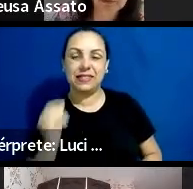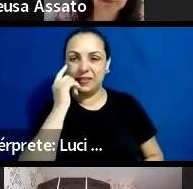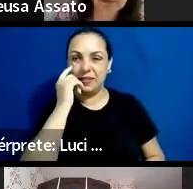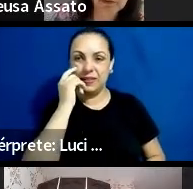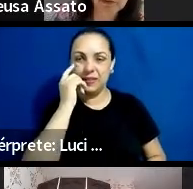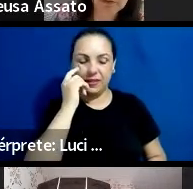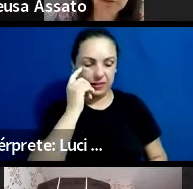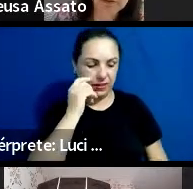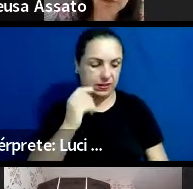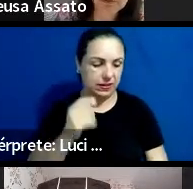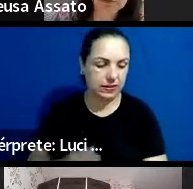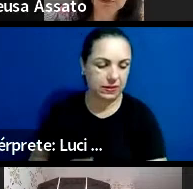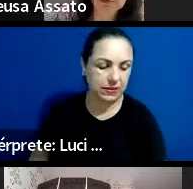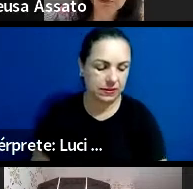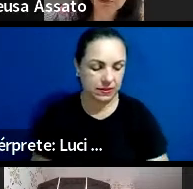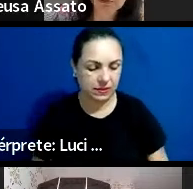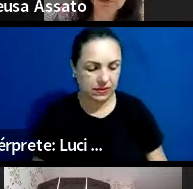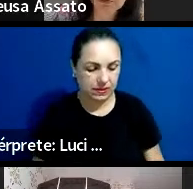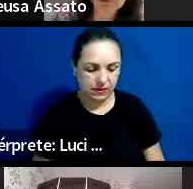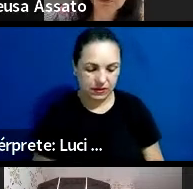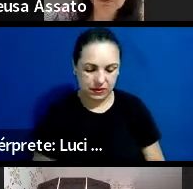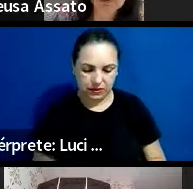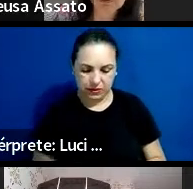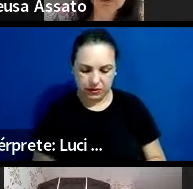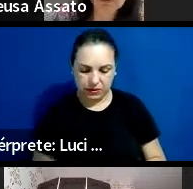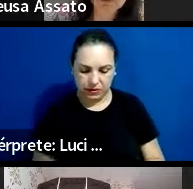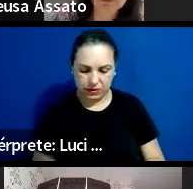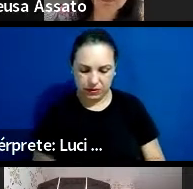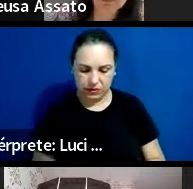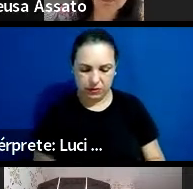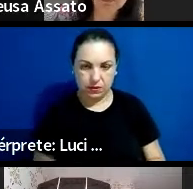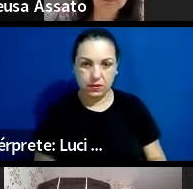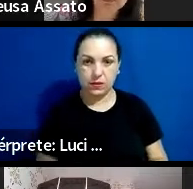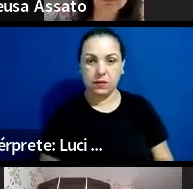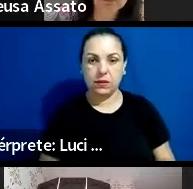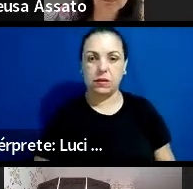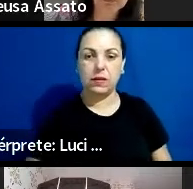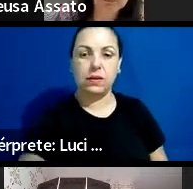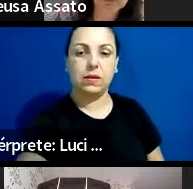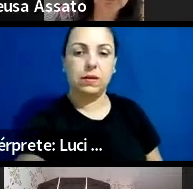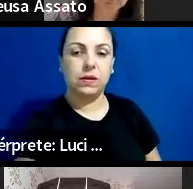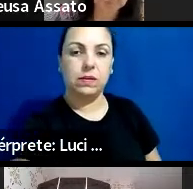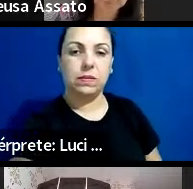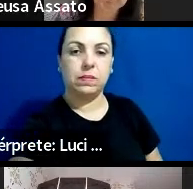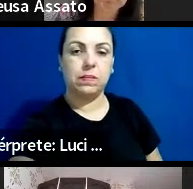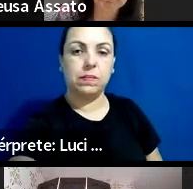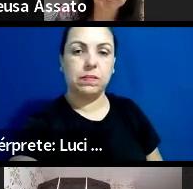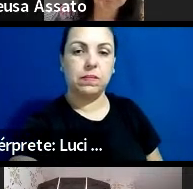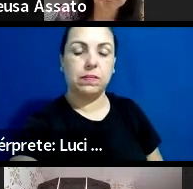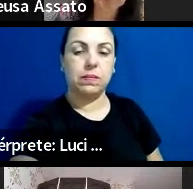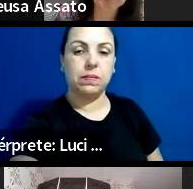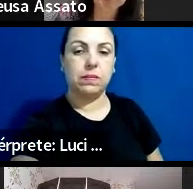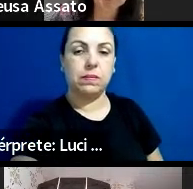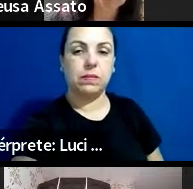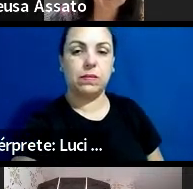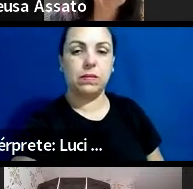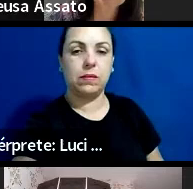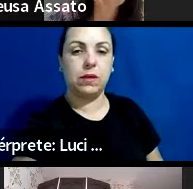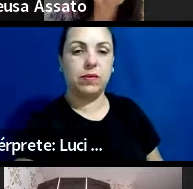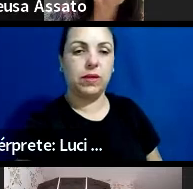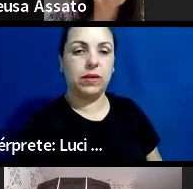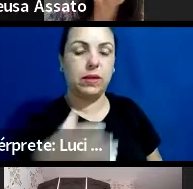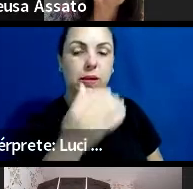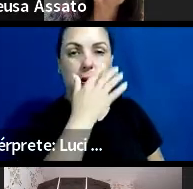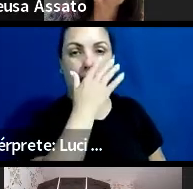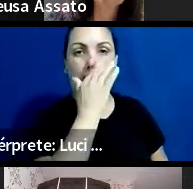foi uma queda de energia, né? Ai, ai, ai, não brinca com a gente, doutor Kleuber. Vamos mudar essa